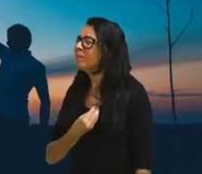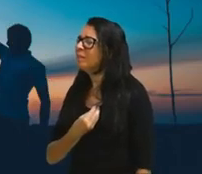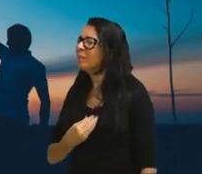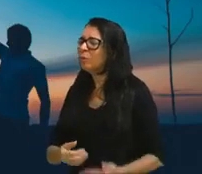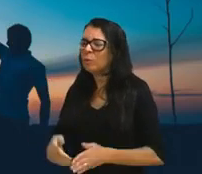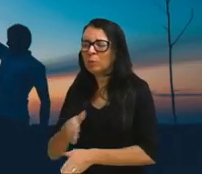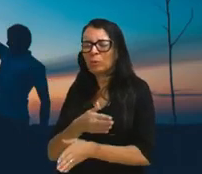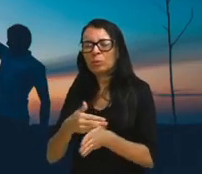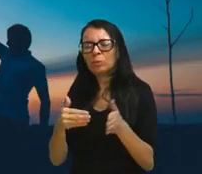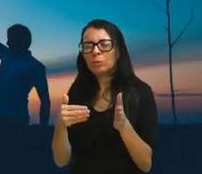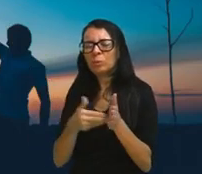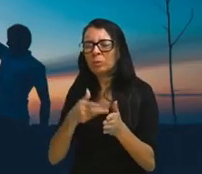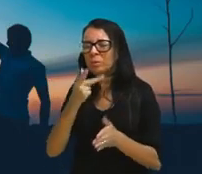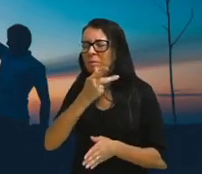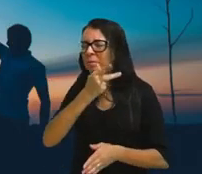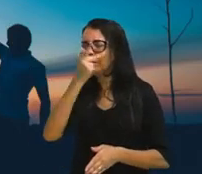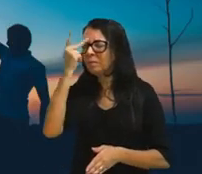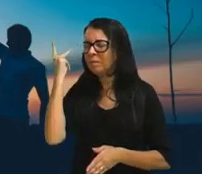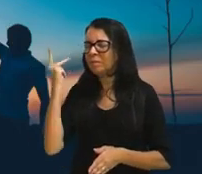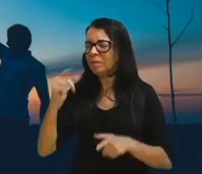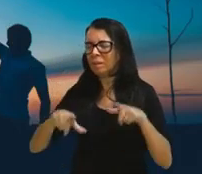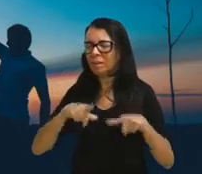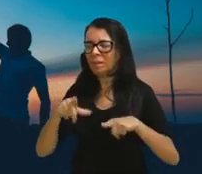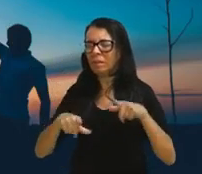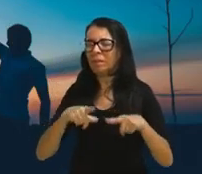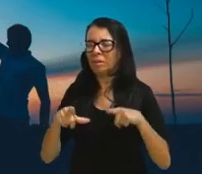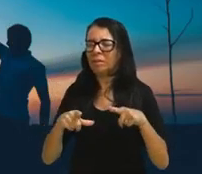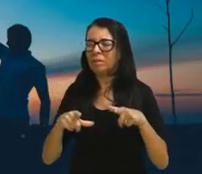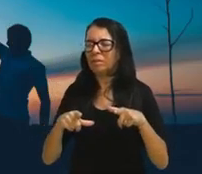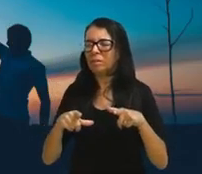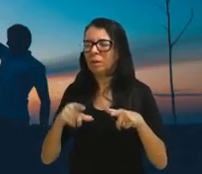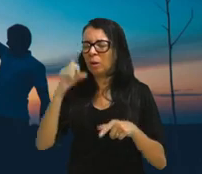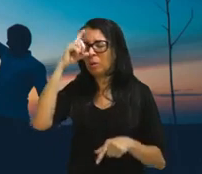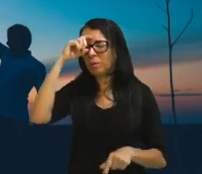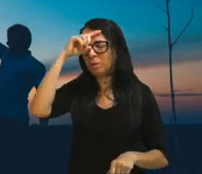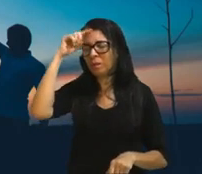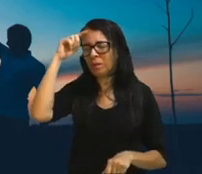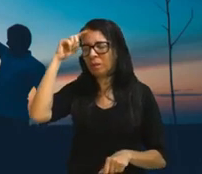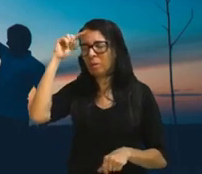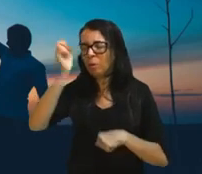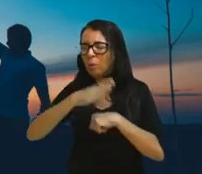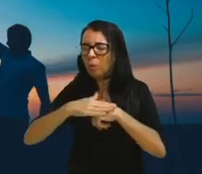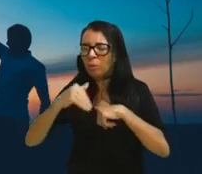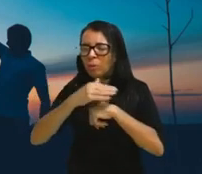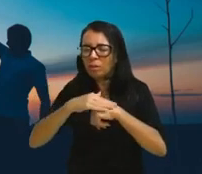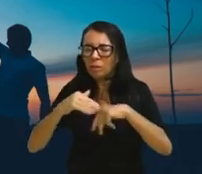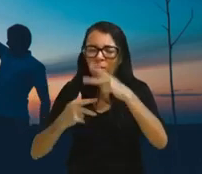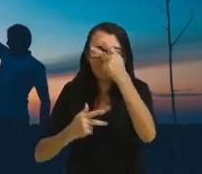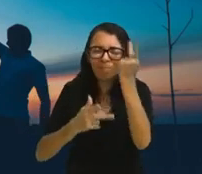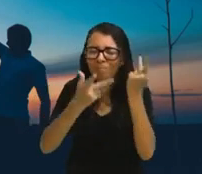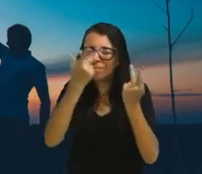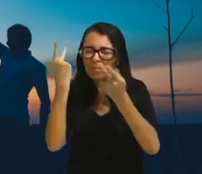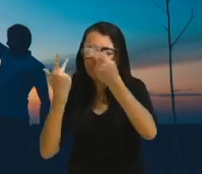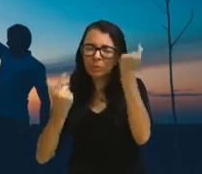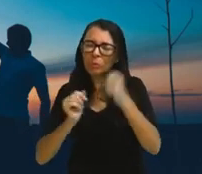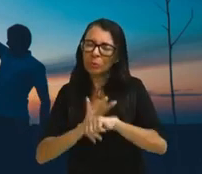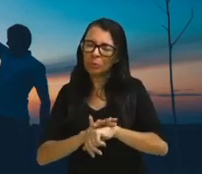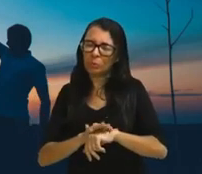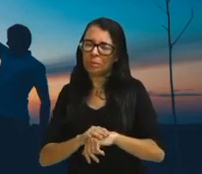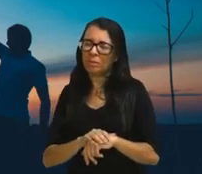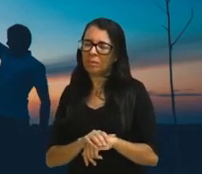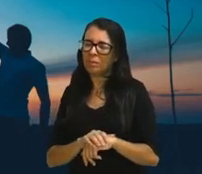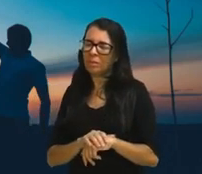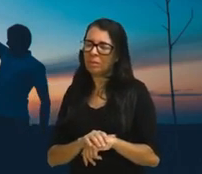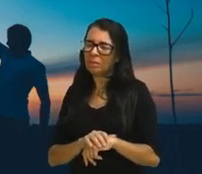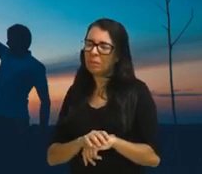nos hospitais, nos postos de saúde, aonde eles estiverem atuando, o Senhor esteja abençoando cada um deles. Em nome de